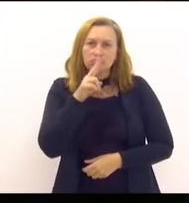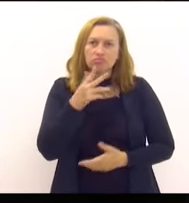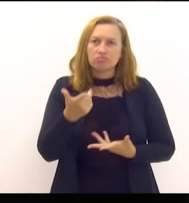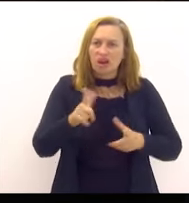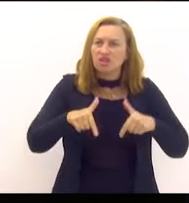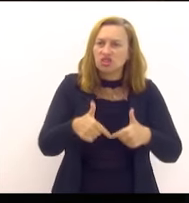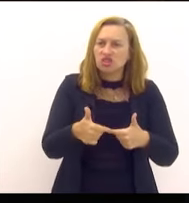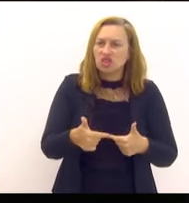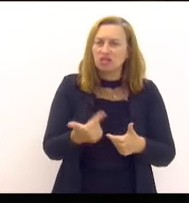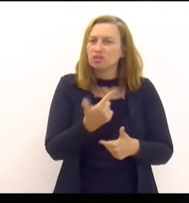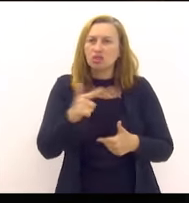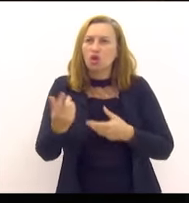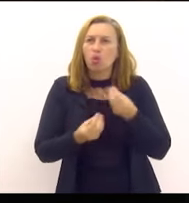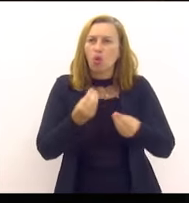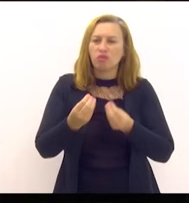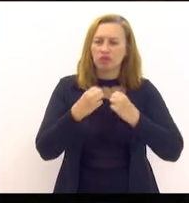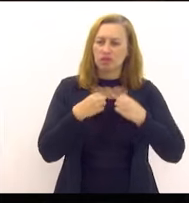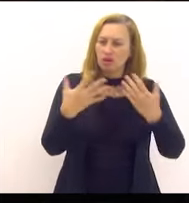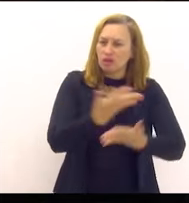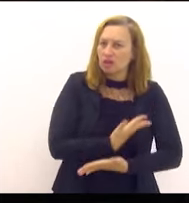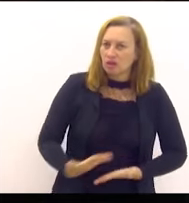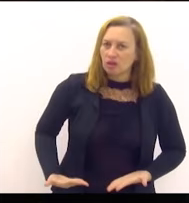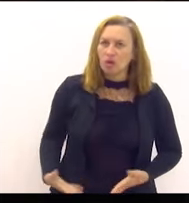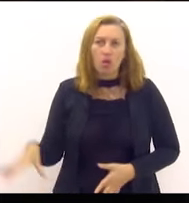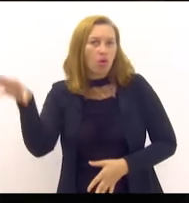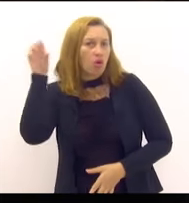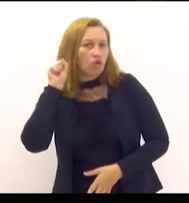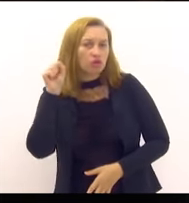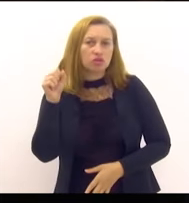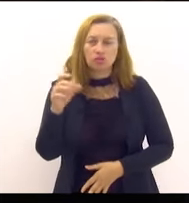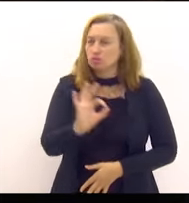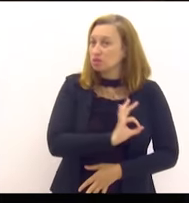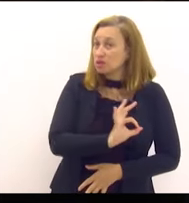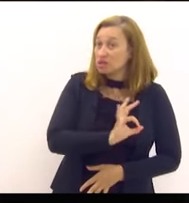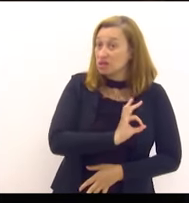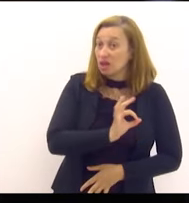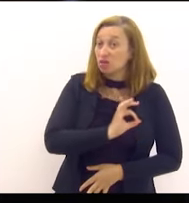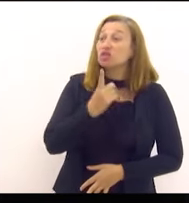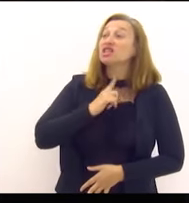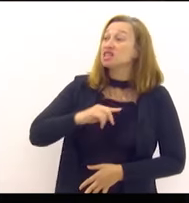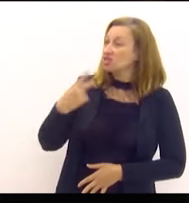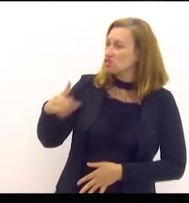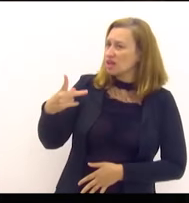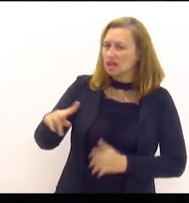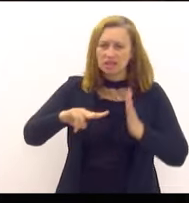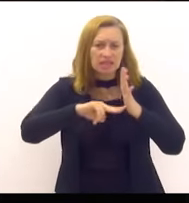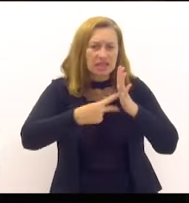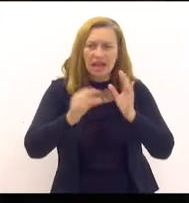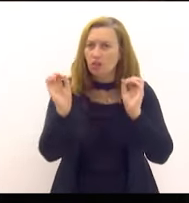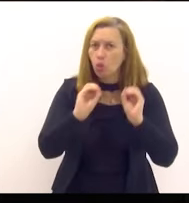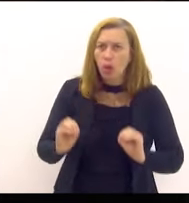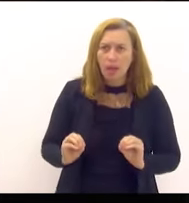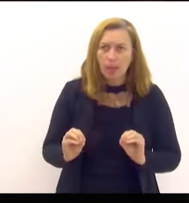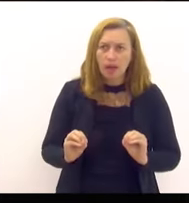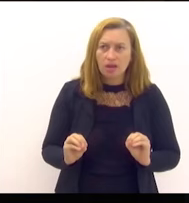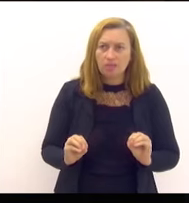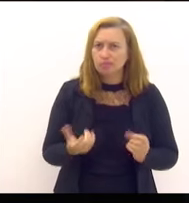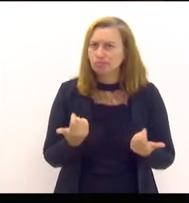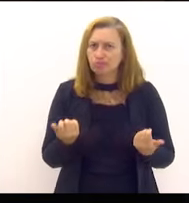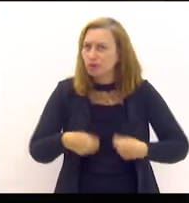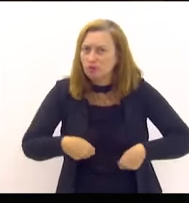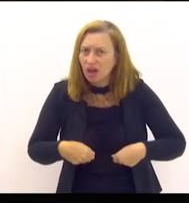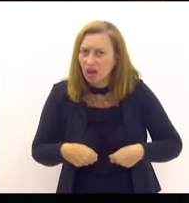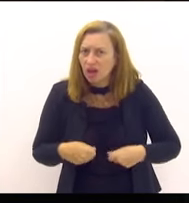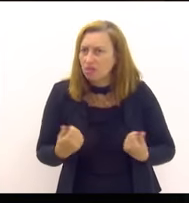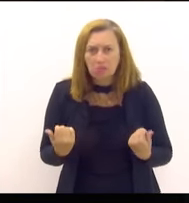fazer audiência pública, não dá para ouvir os policiais, não dá para ouvir os sindicatos. Não dá.